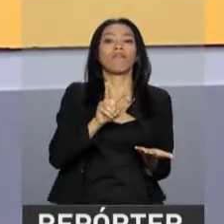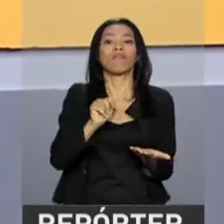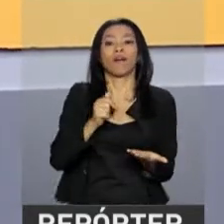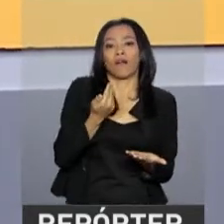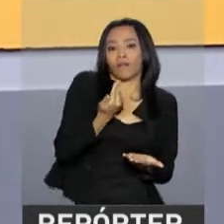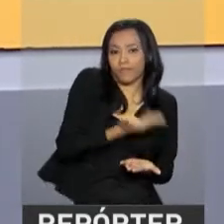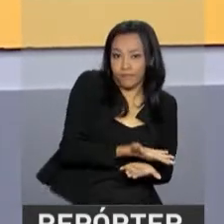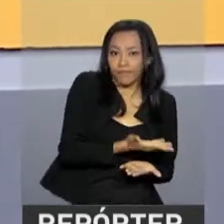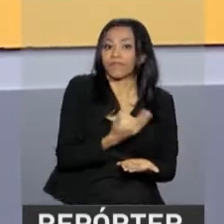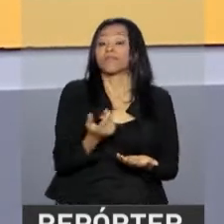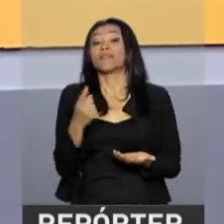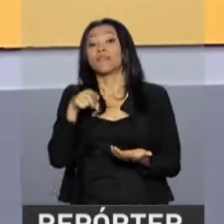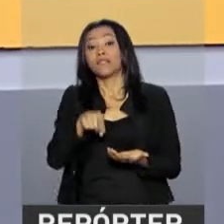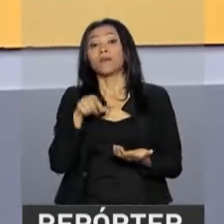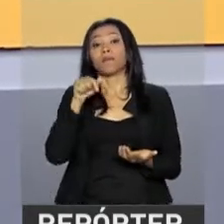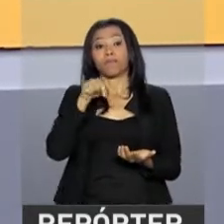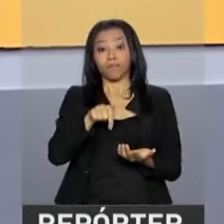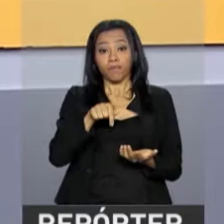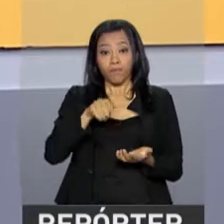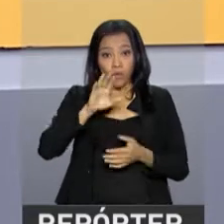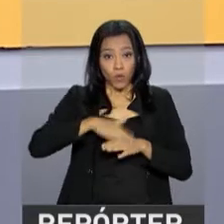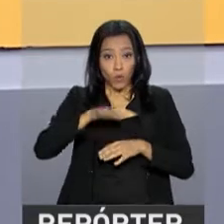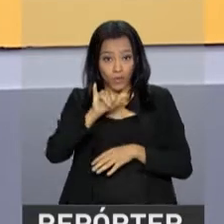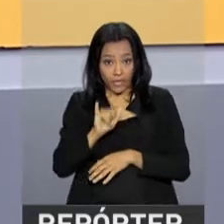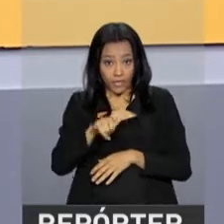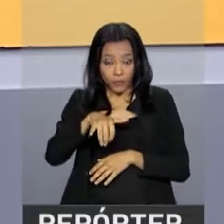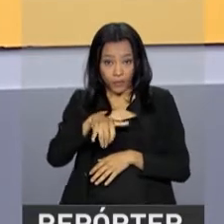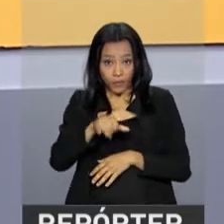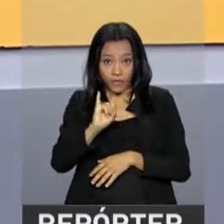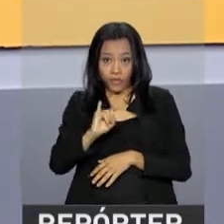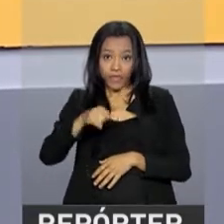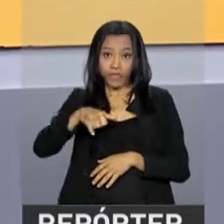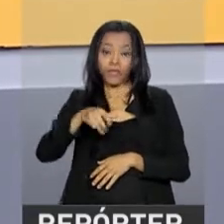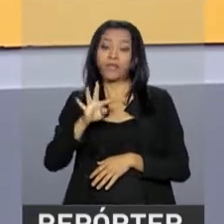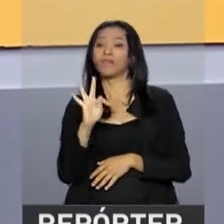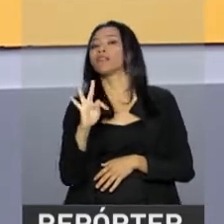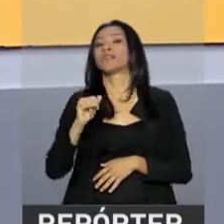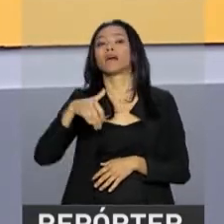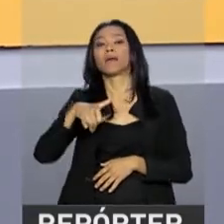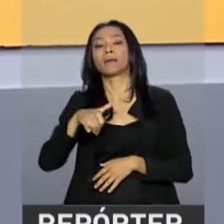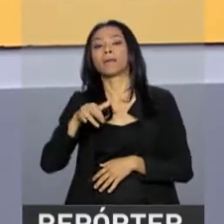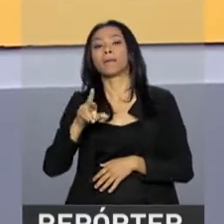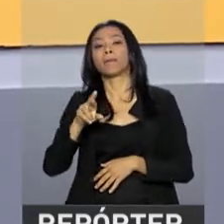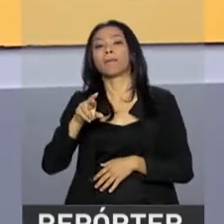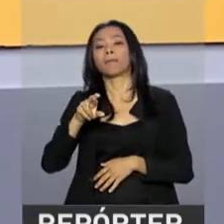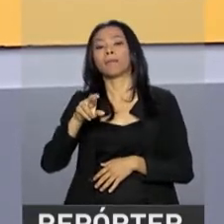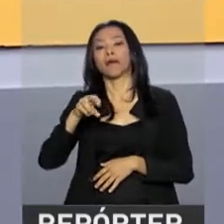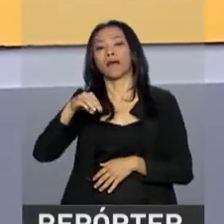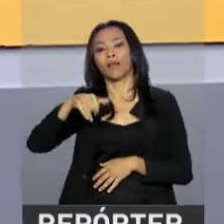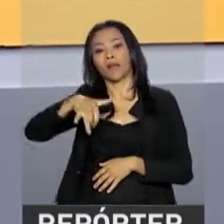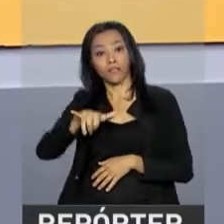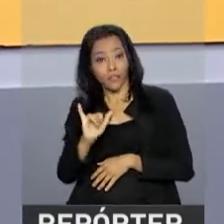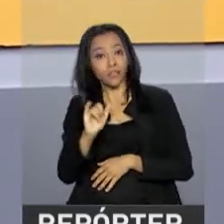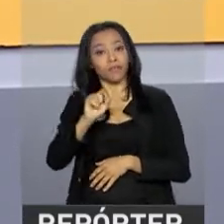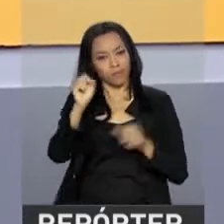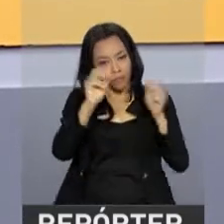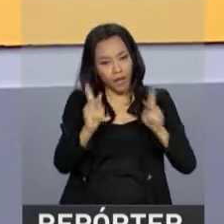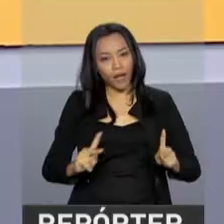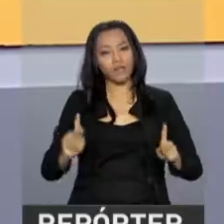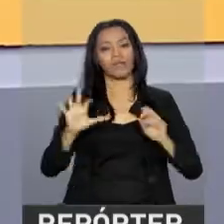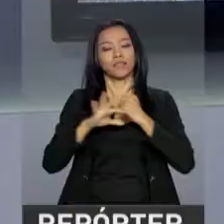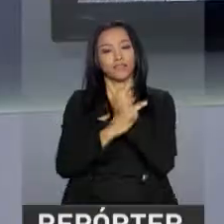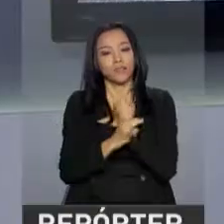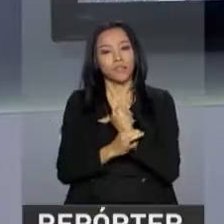no Conselho de Segurança das Nações Unidas vai permitir que o país contribua para as principais decisões sobre paz e segurança